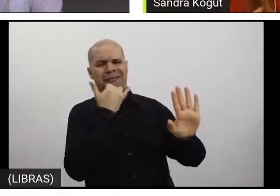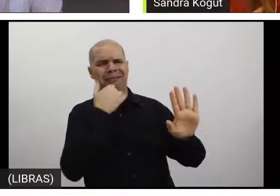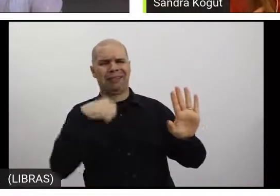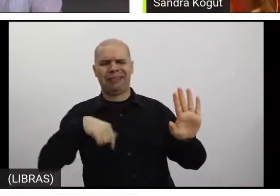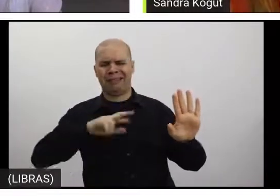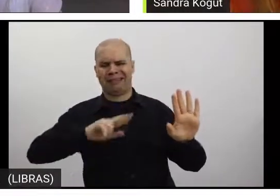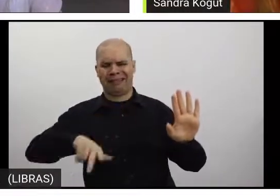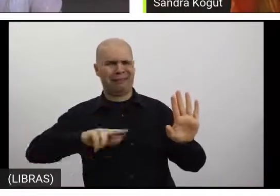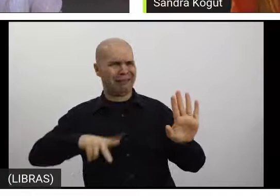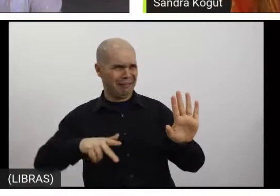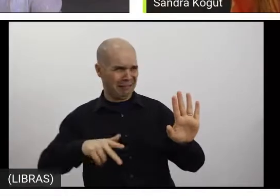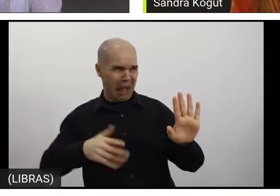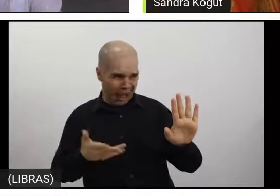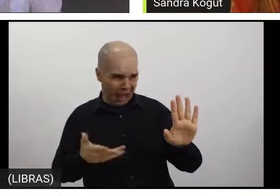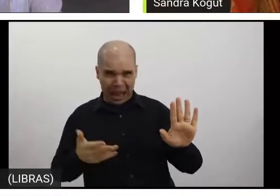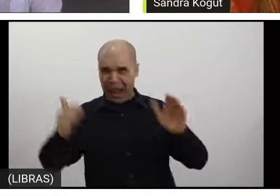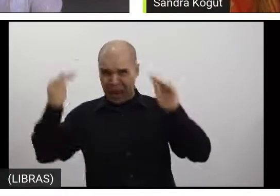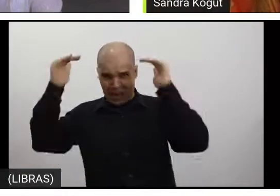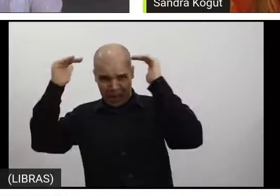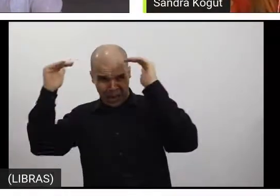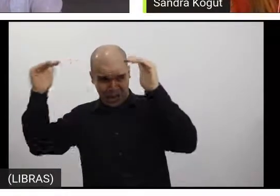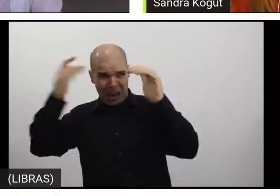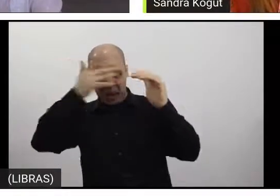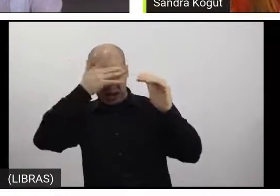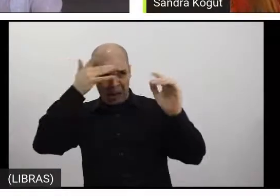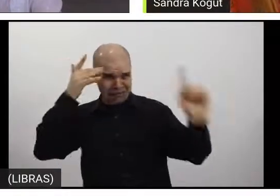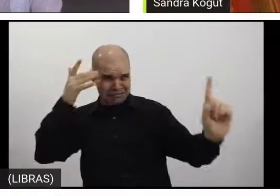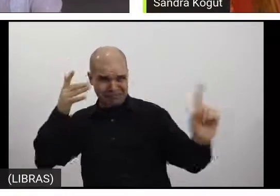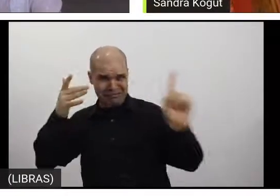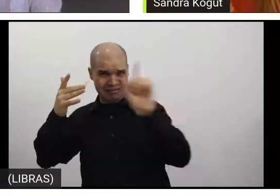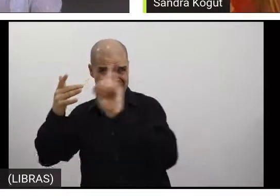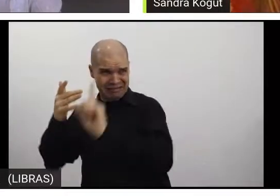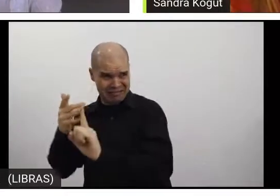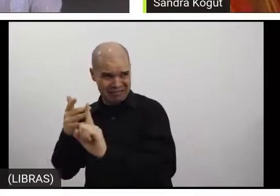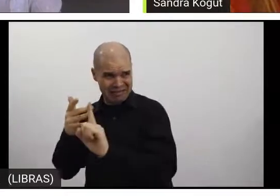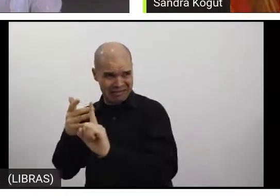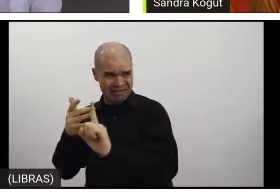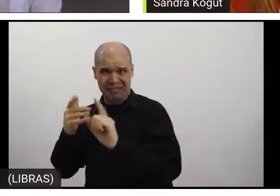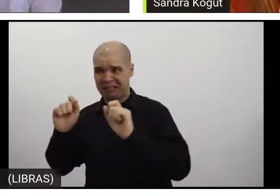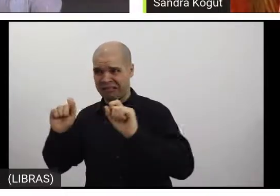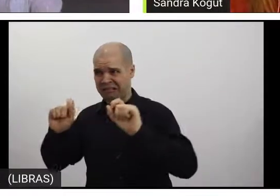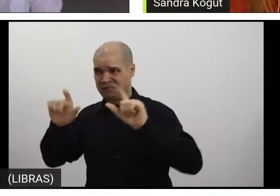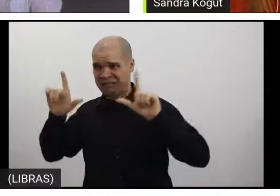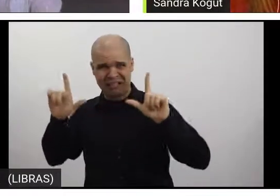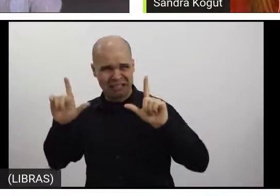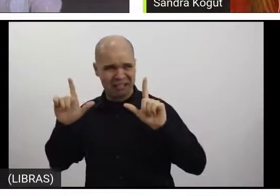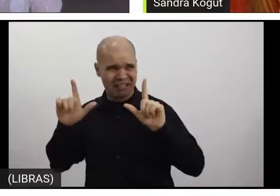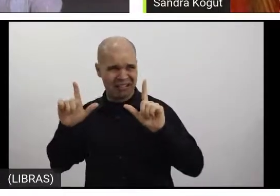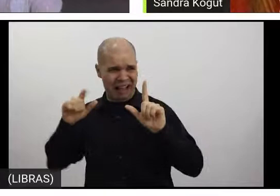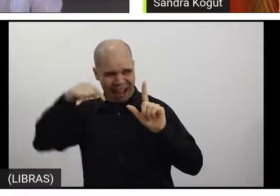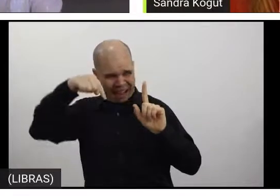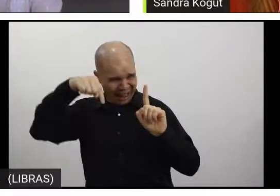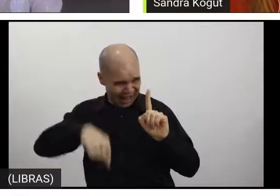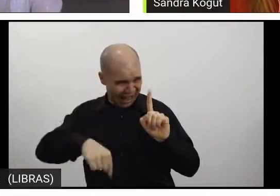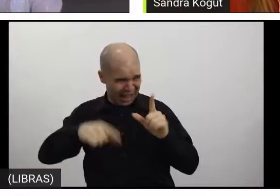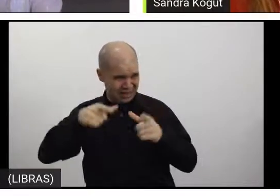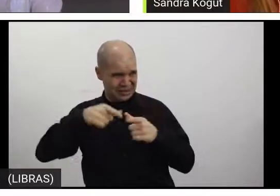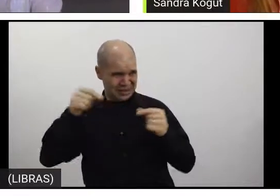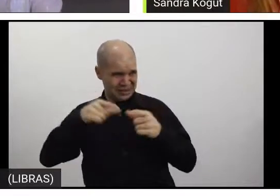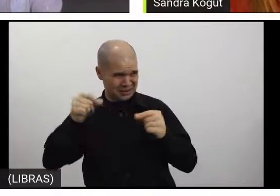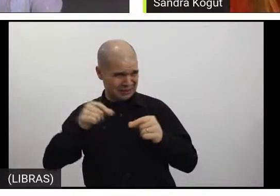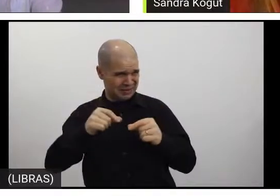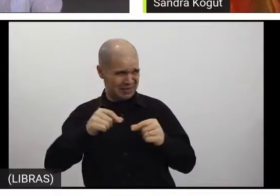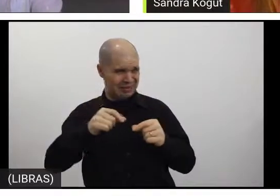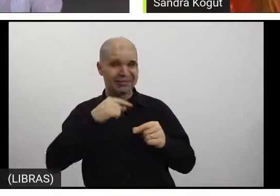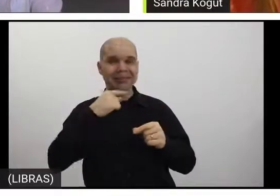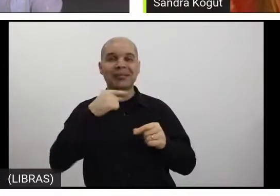de você, se expor. Ah. Primeiro que isso é considerado muito feio, assim, você chamar atenção para você.